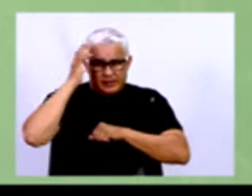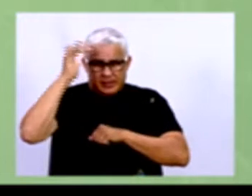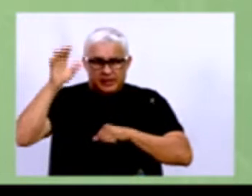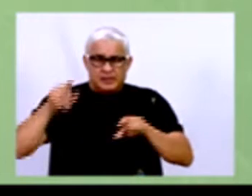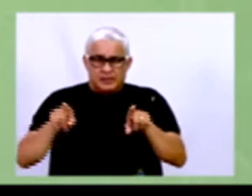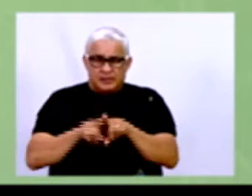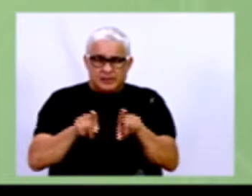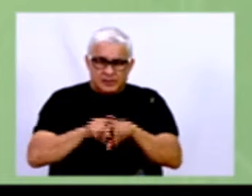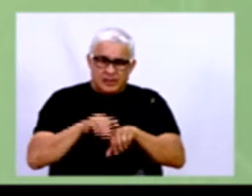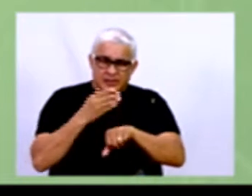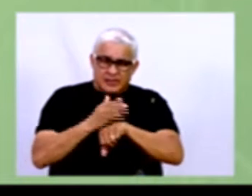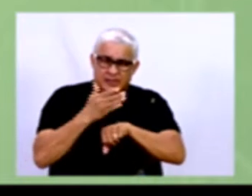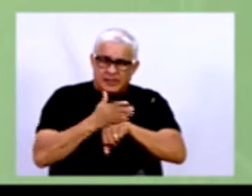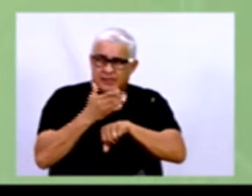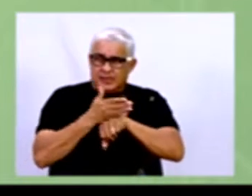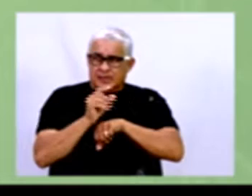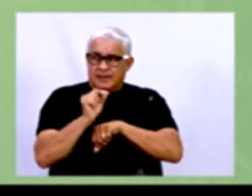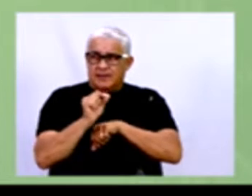prática,